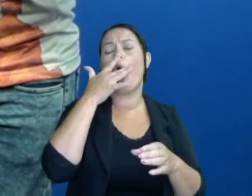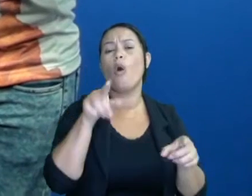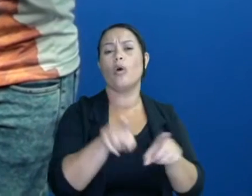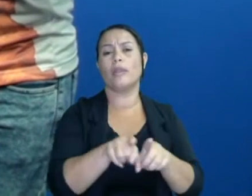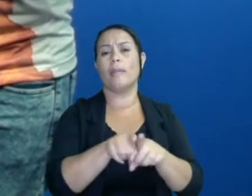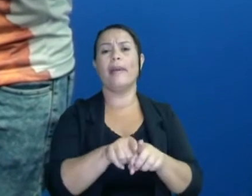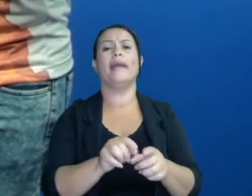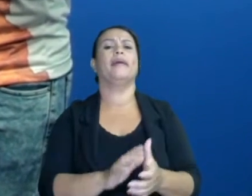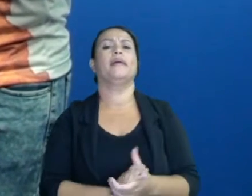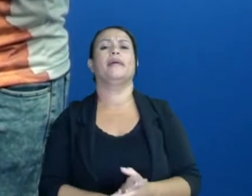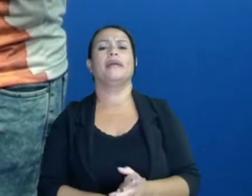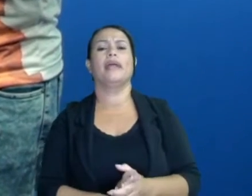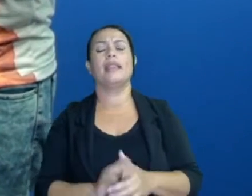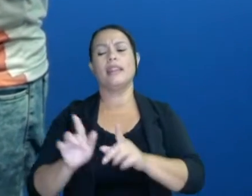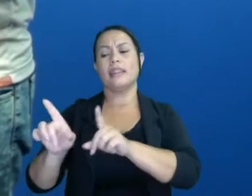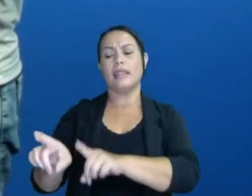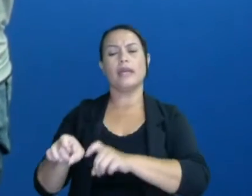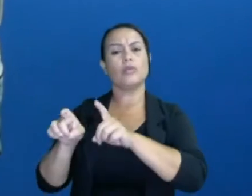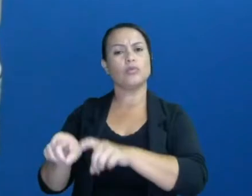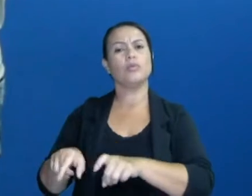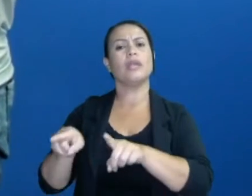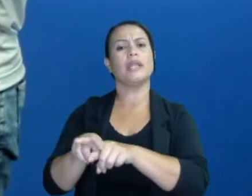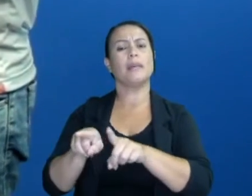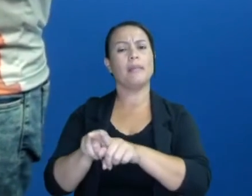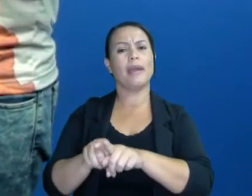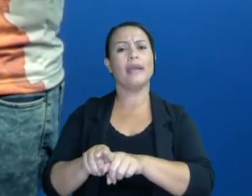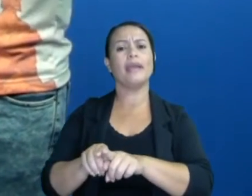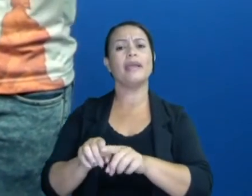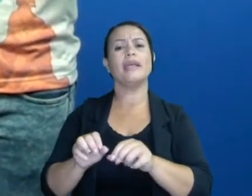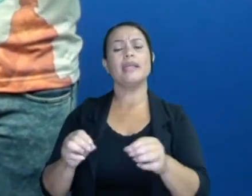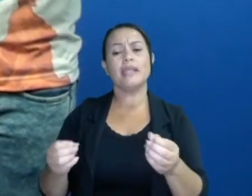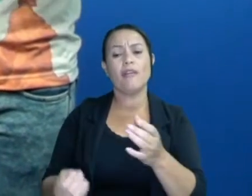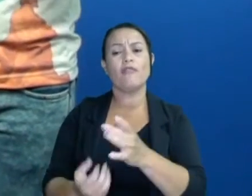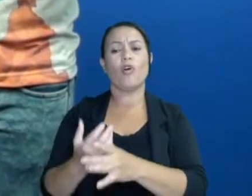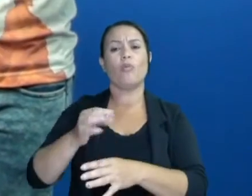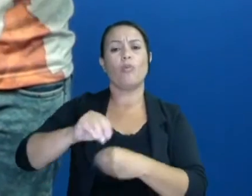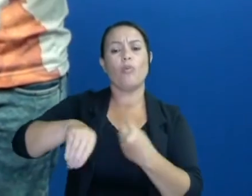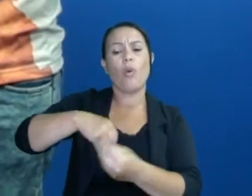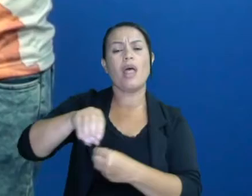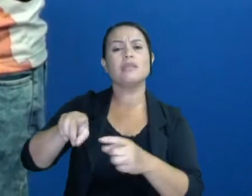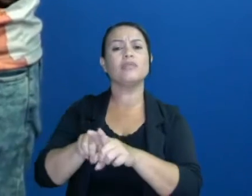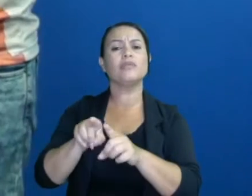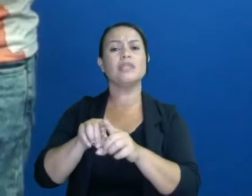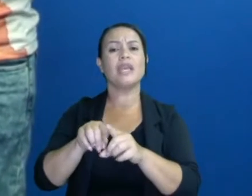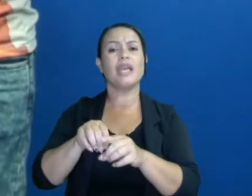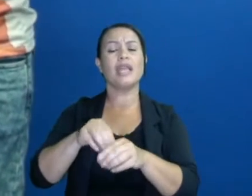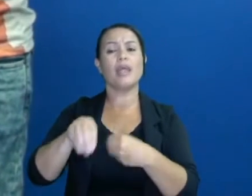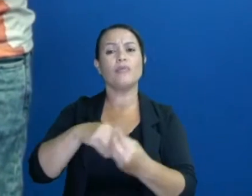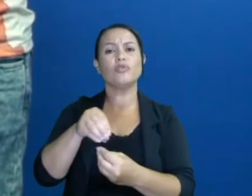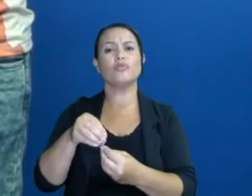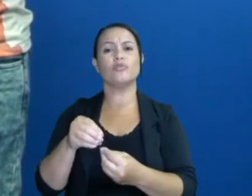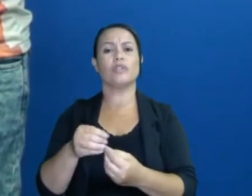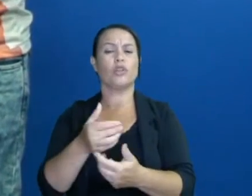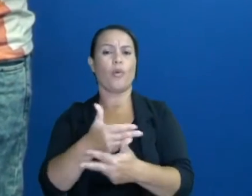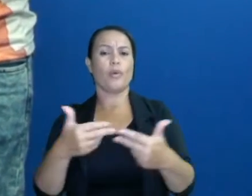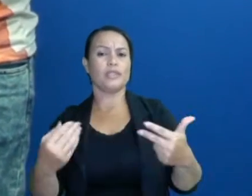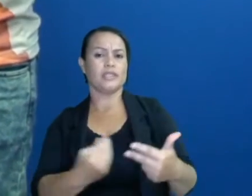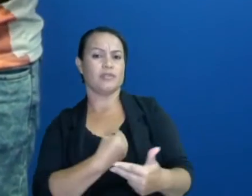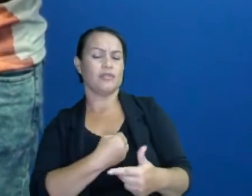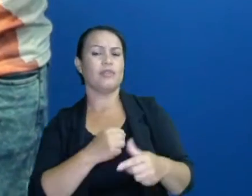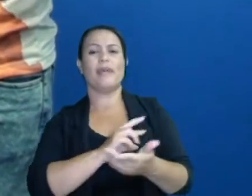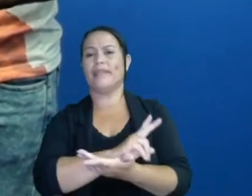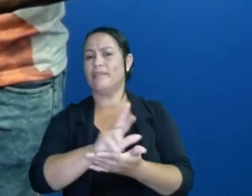na agricultura, na formação dos seres vivos, na formulação de diversos produtos advindo